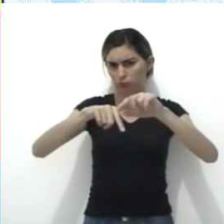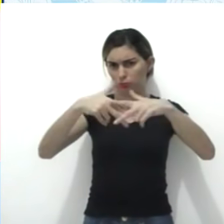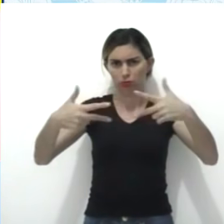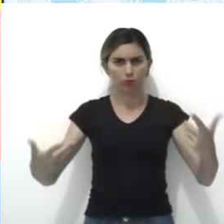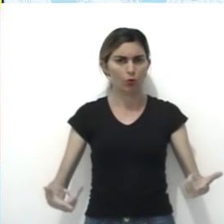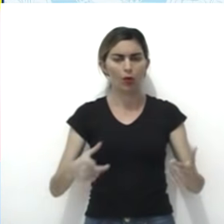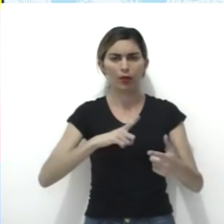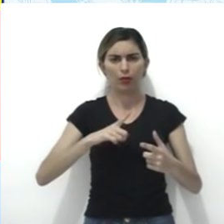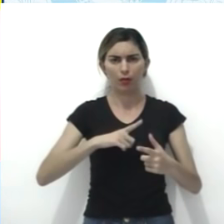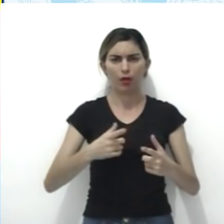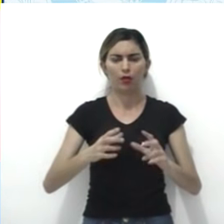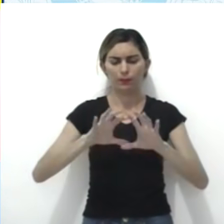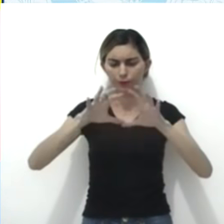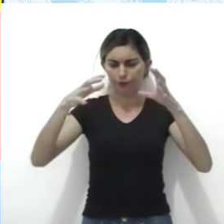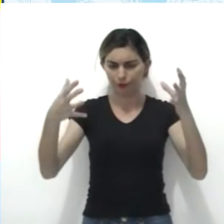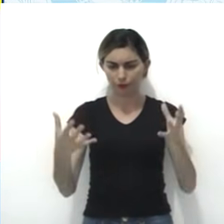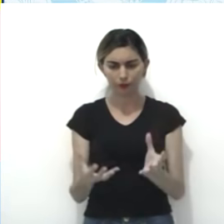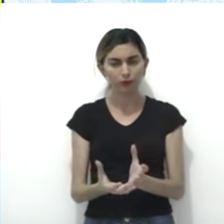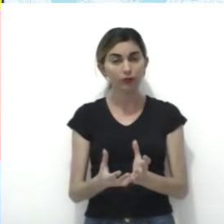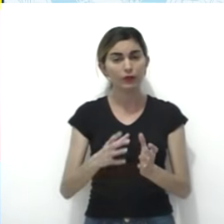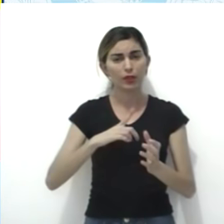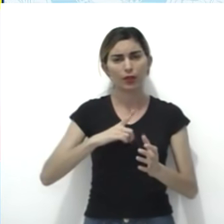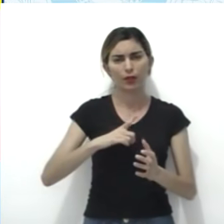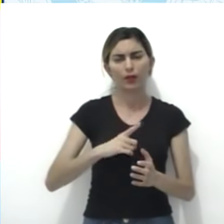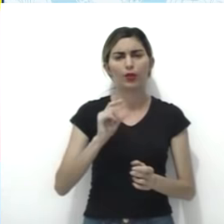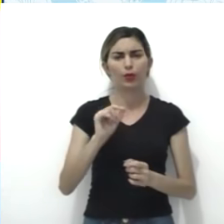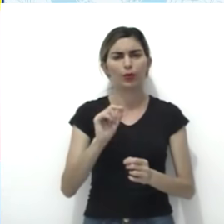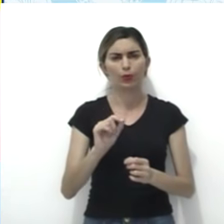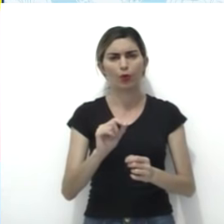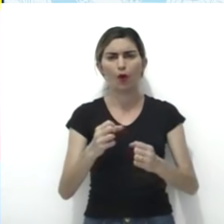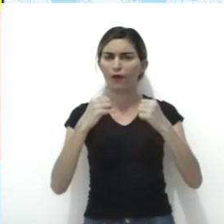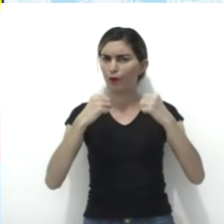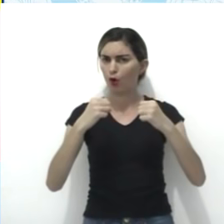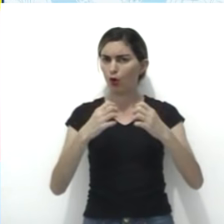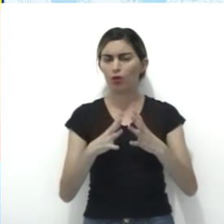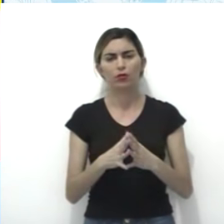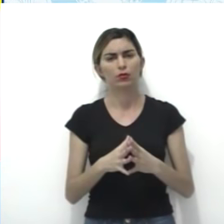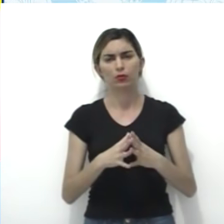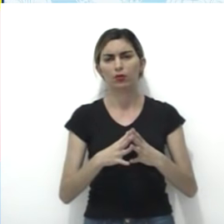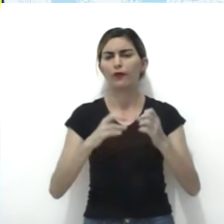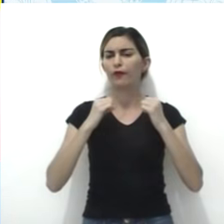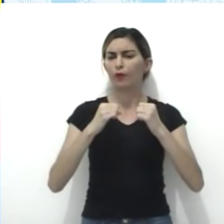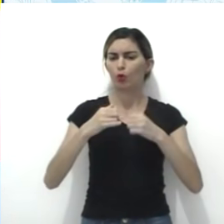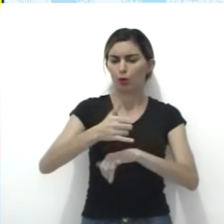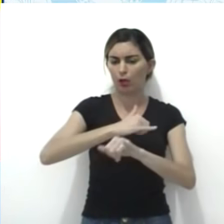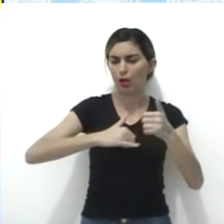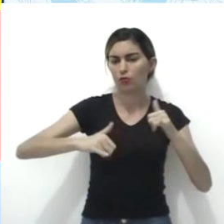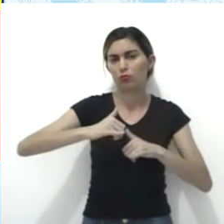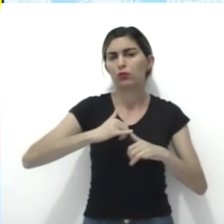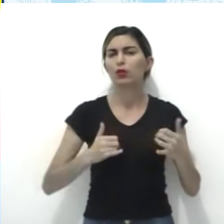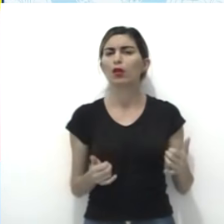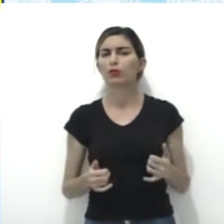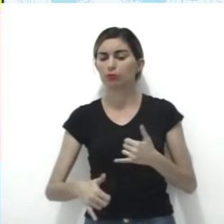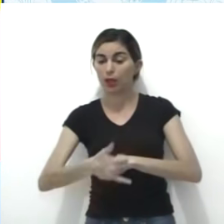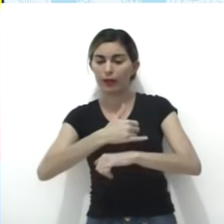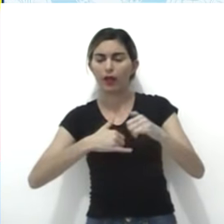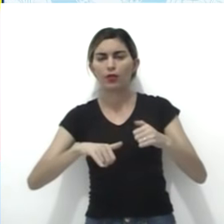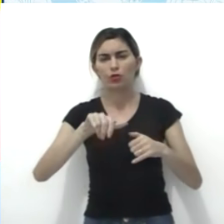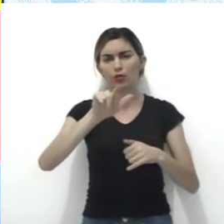todos os objetos que existem na terra eles estão submetidos a uma força essa força